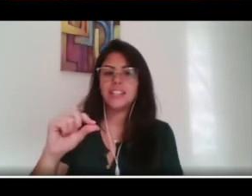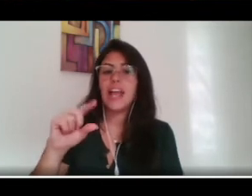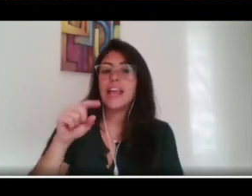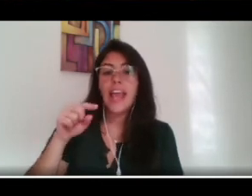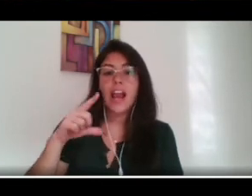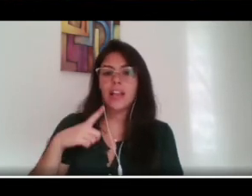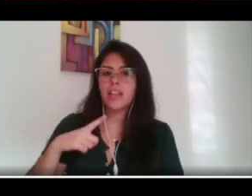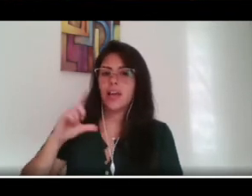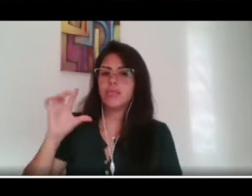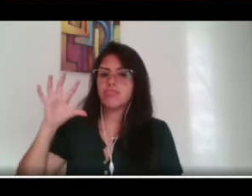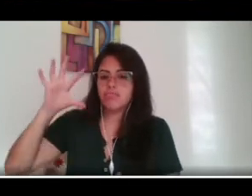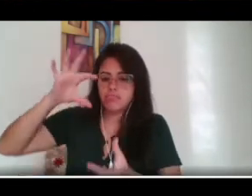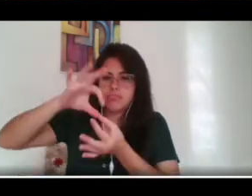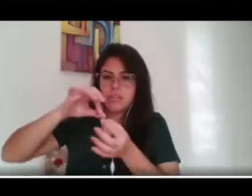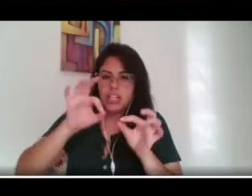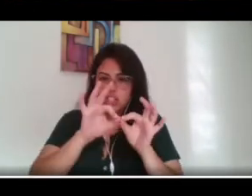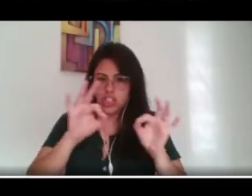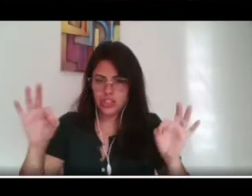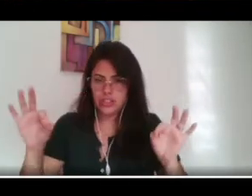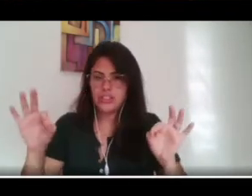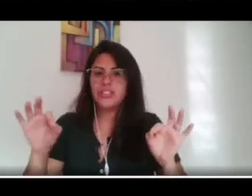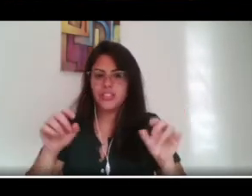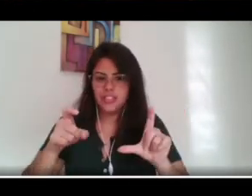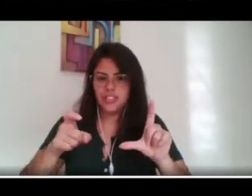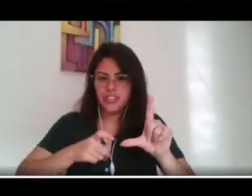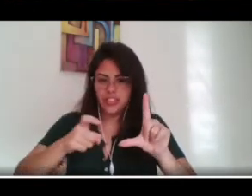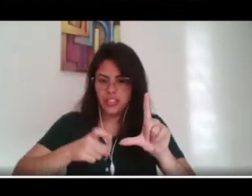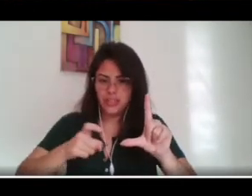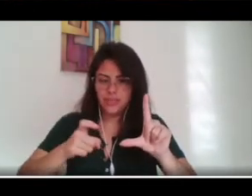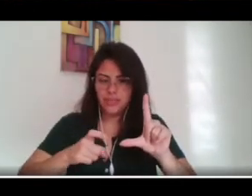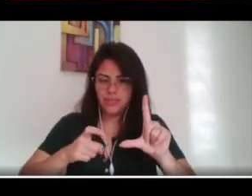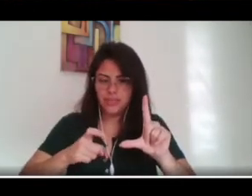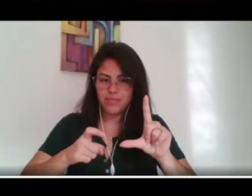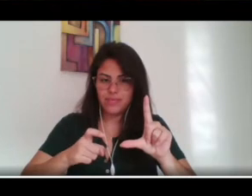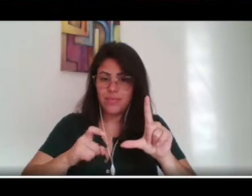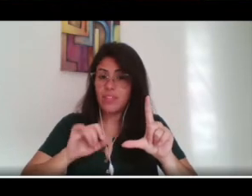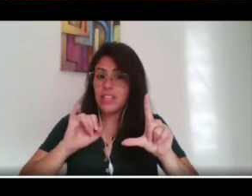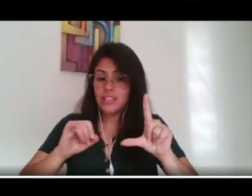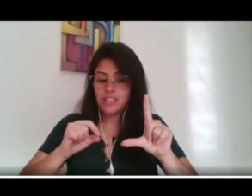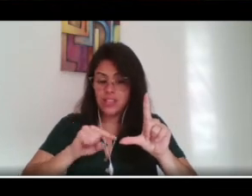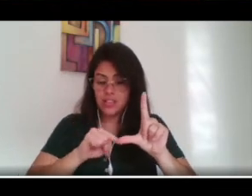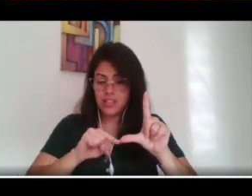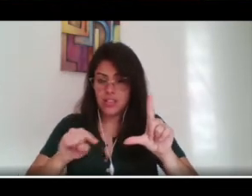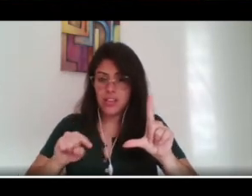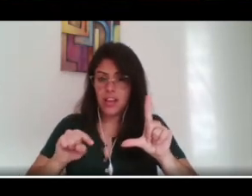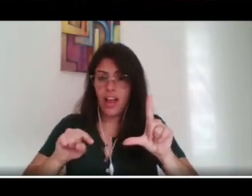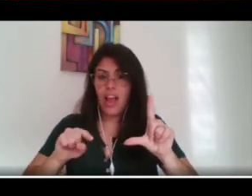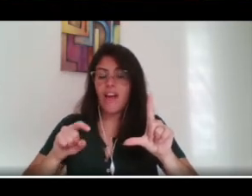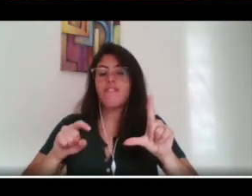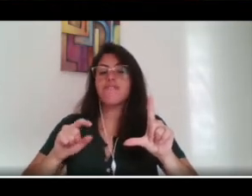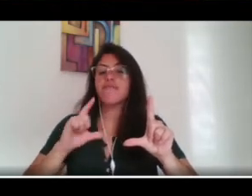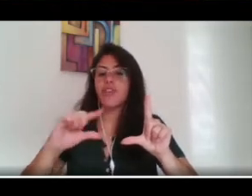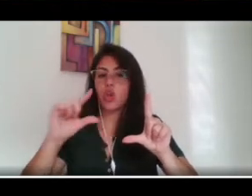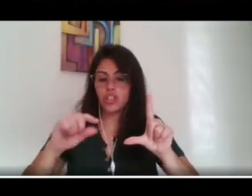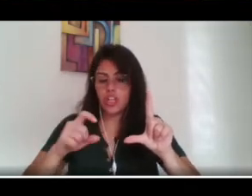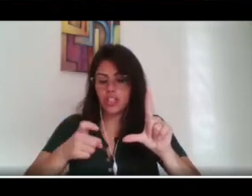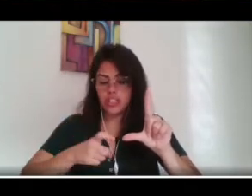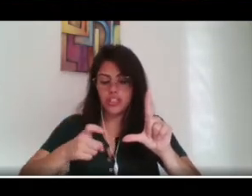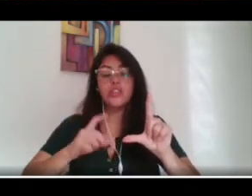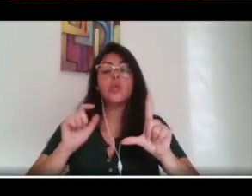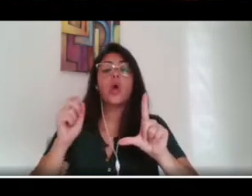salta com uma velocidade que está toda em X, em Y, o movimento em Y do grilo M,